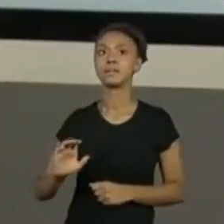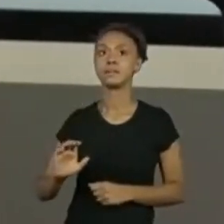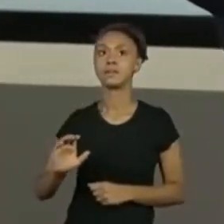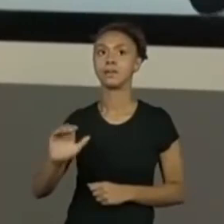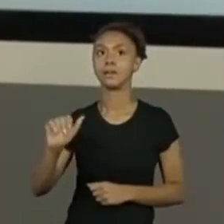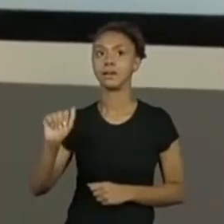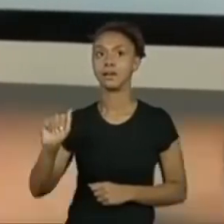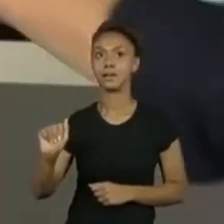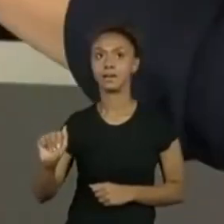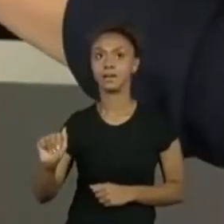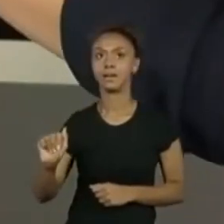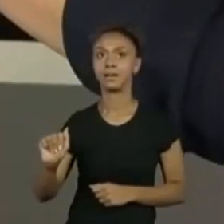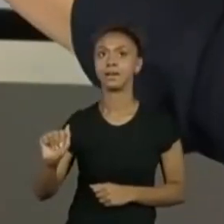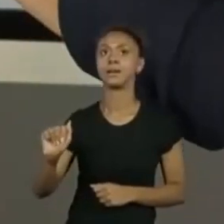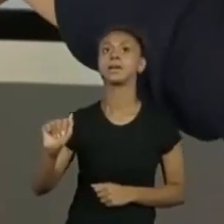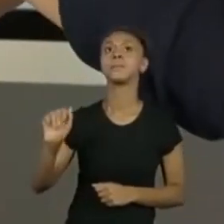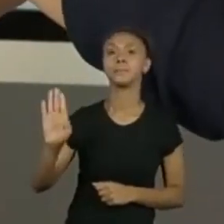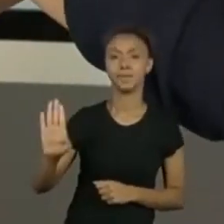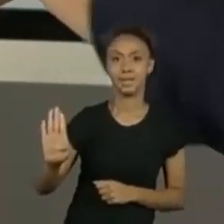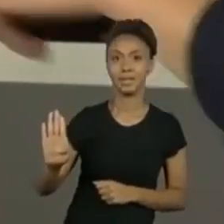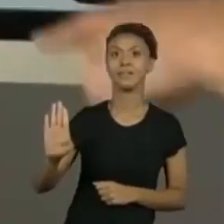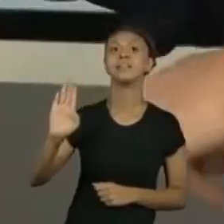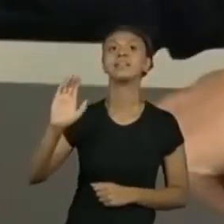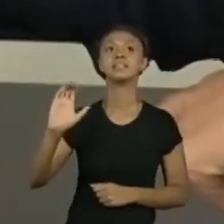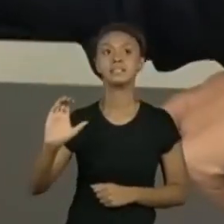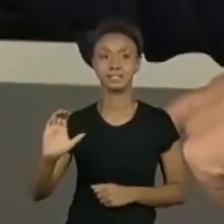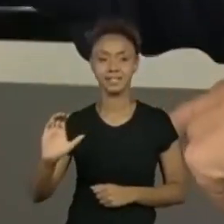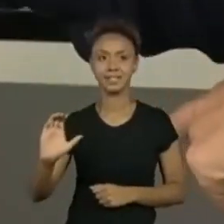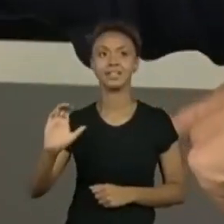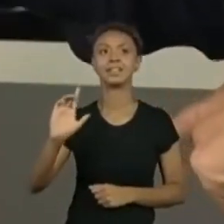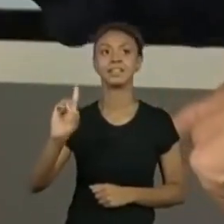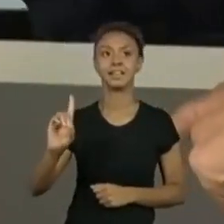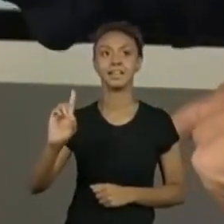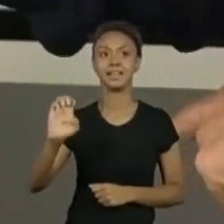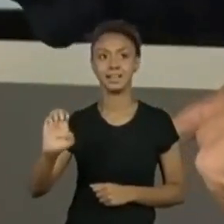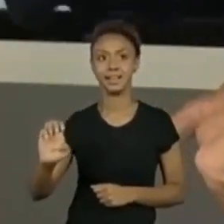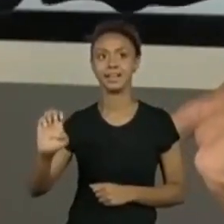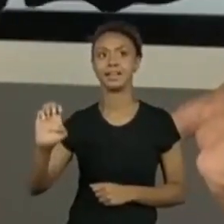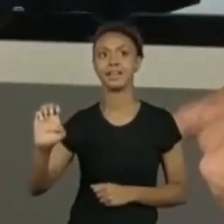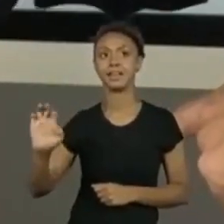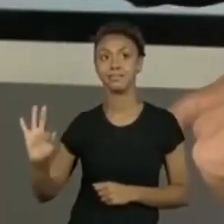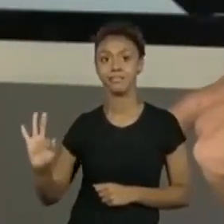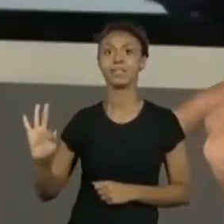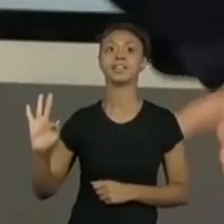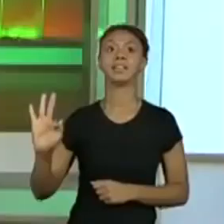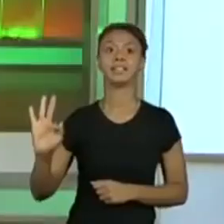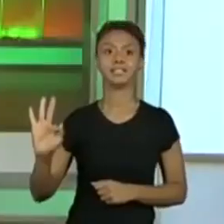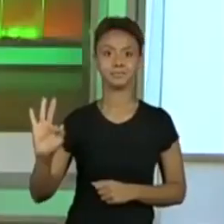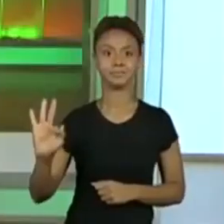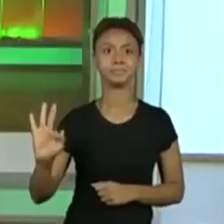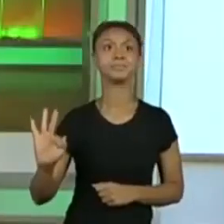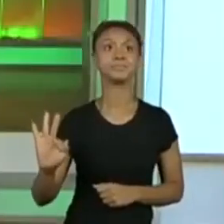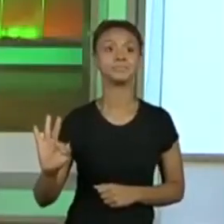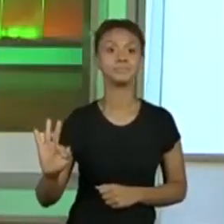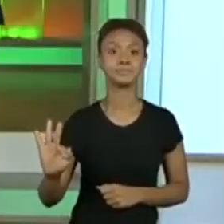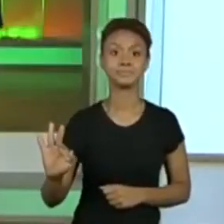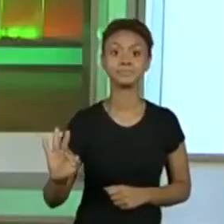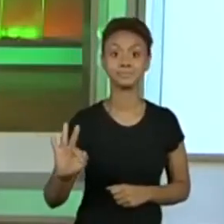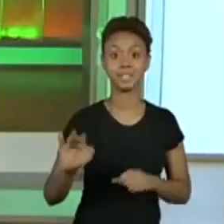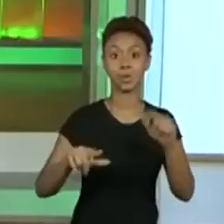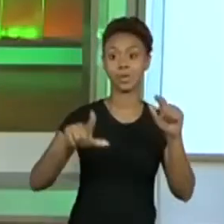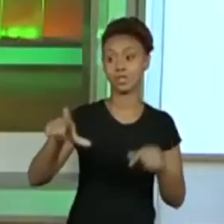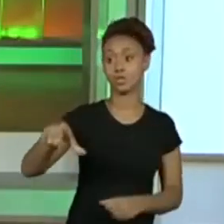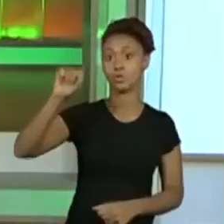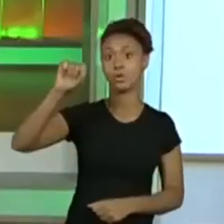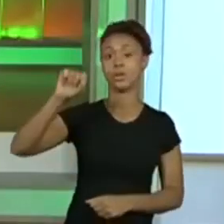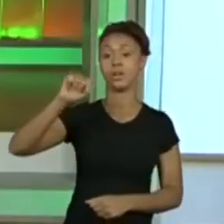eles acompanharem. A, B, C, D, E, F. F. Então, a letra